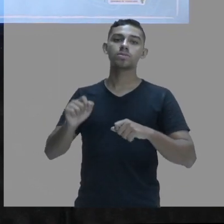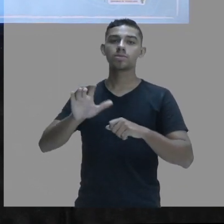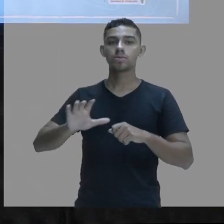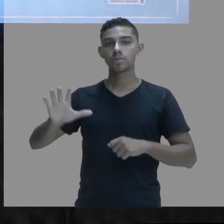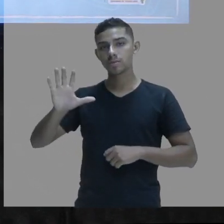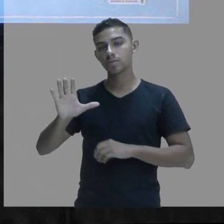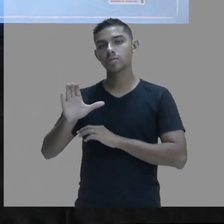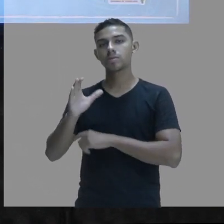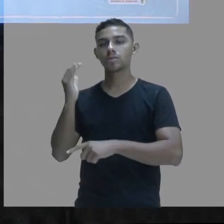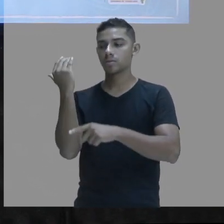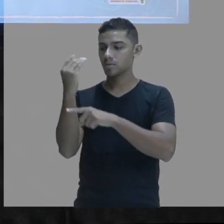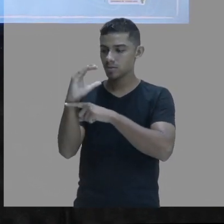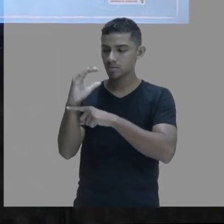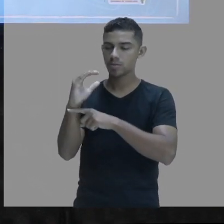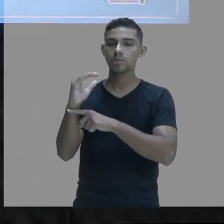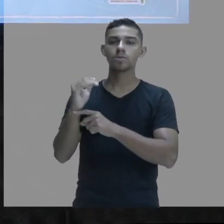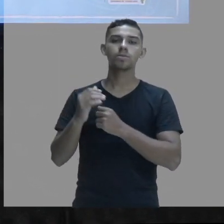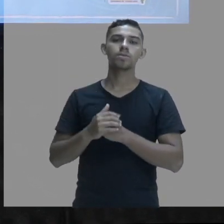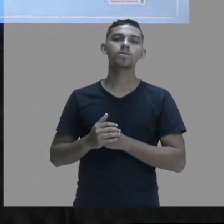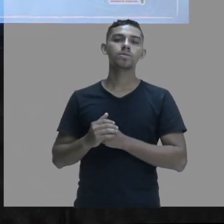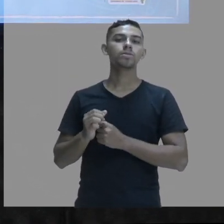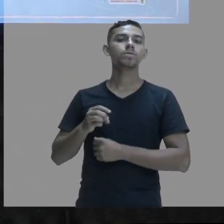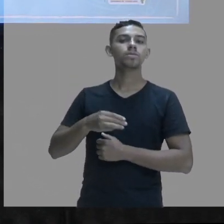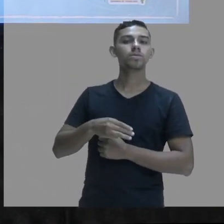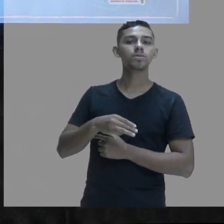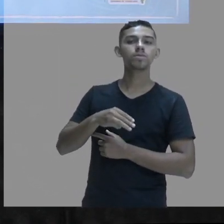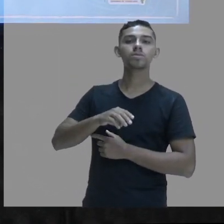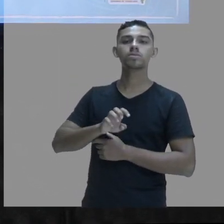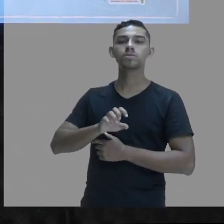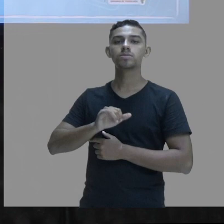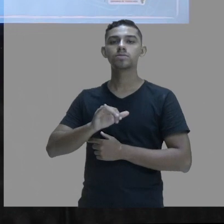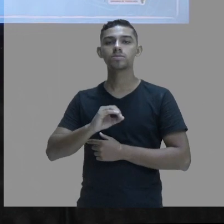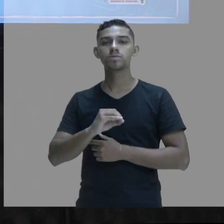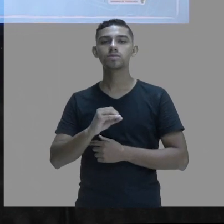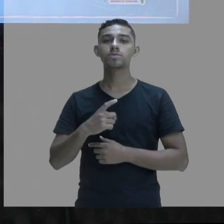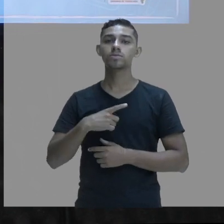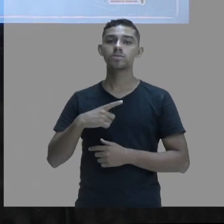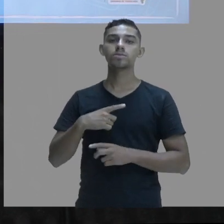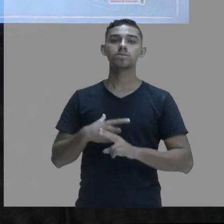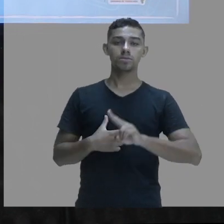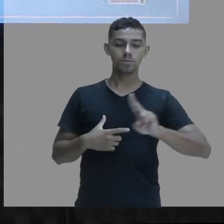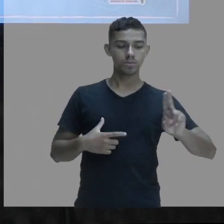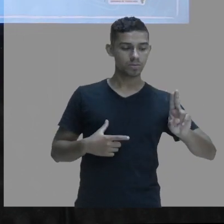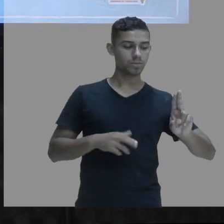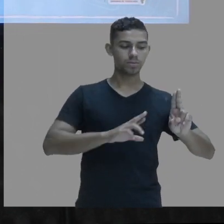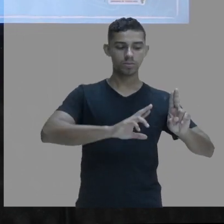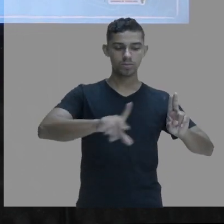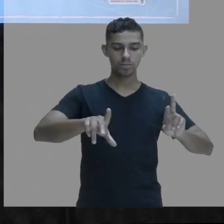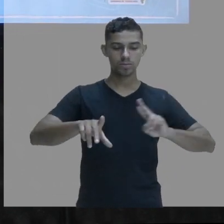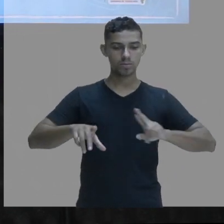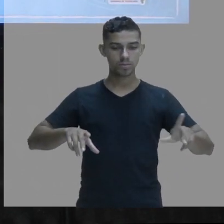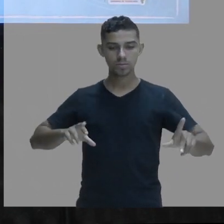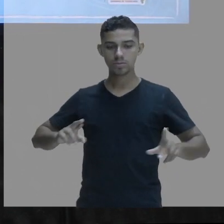os carbonos do meio. E aí nós vamos ter nomes diferentes.